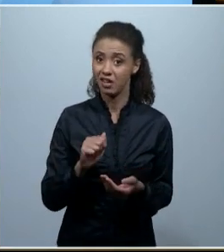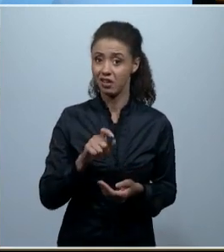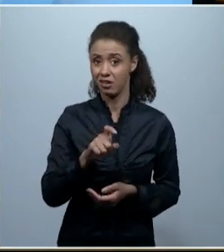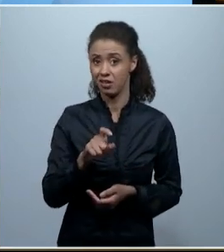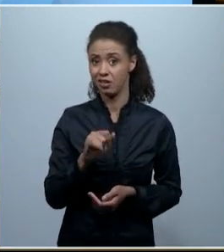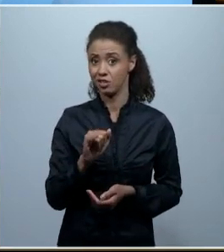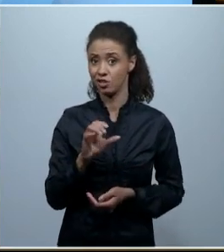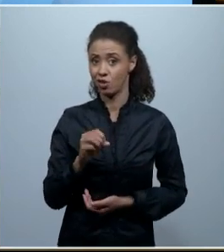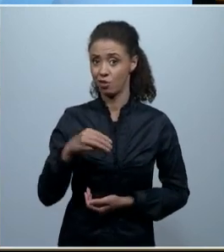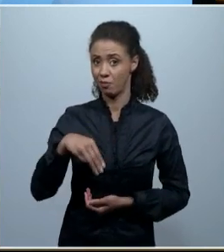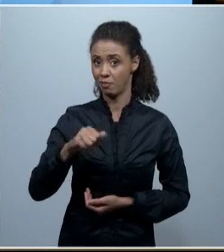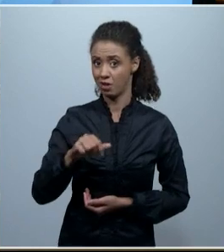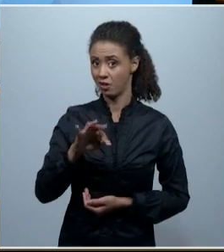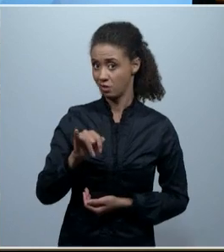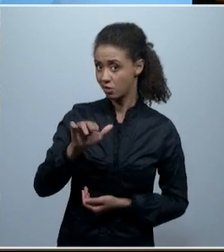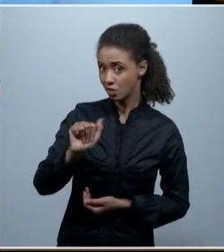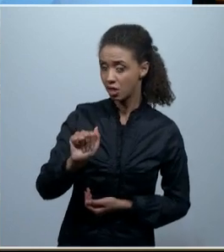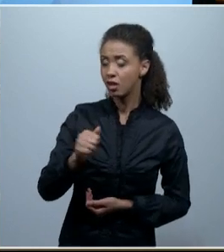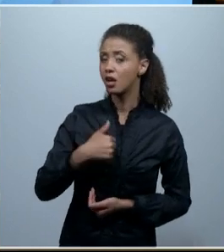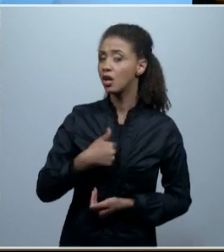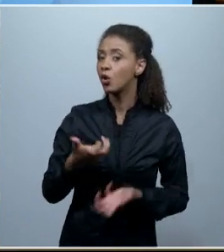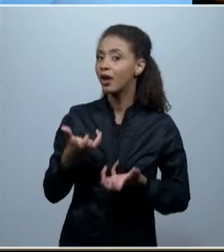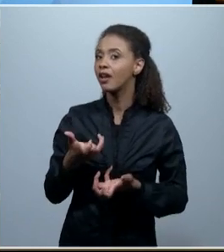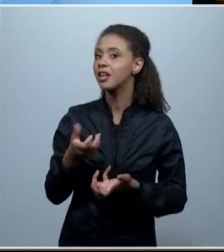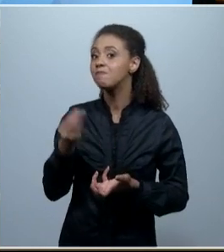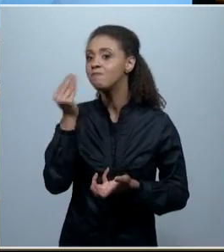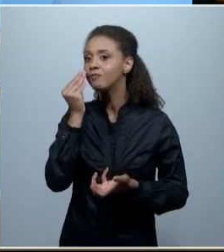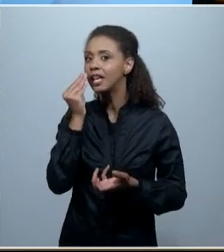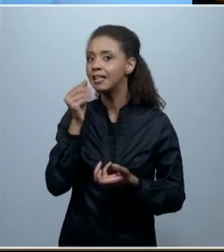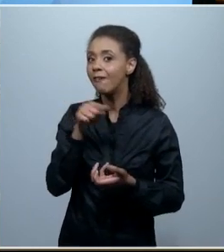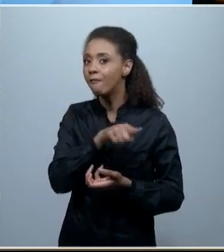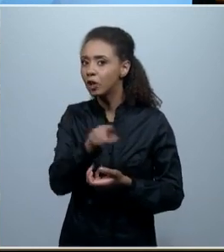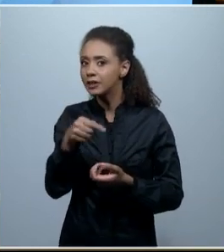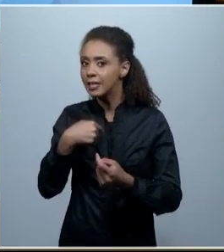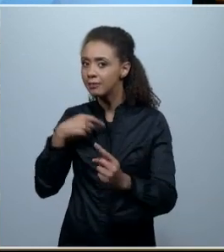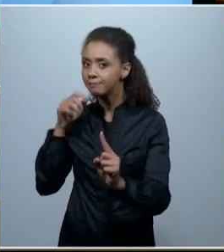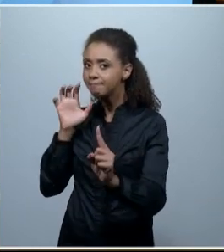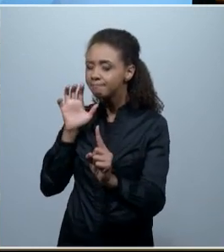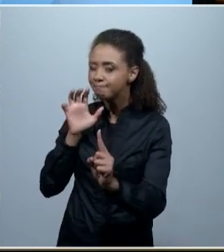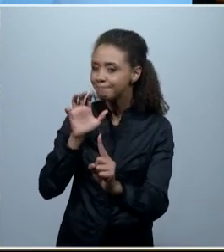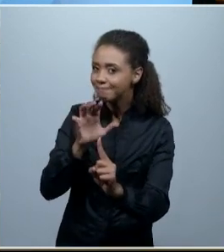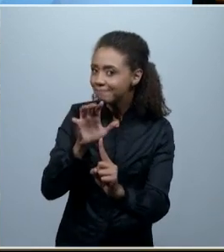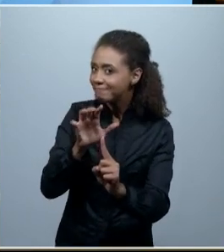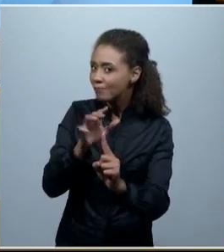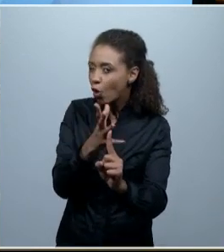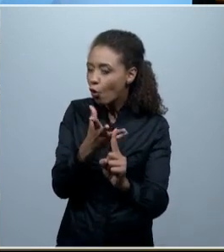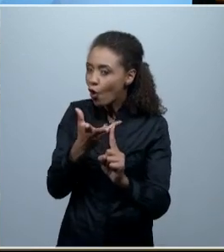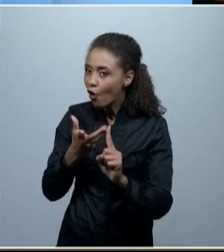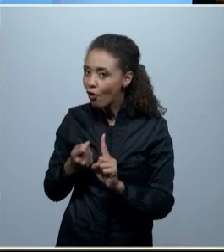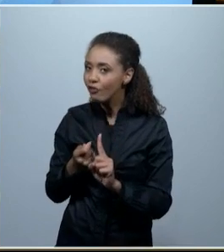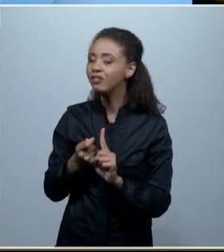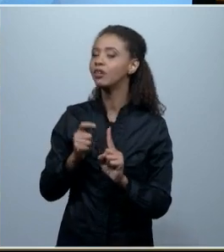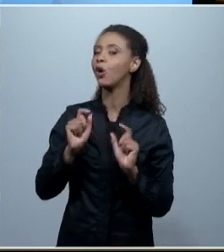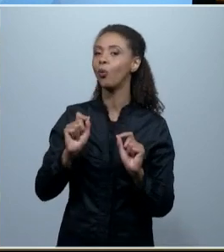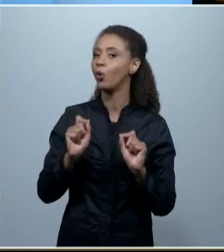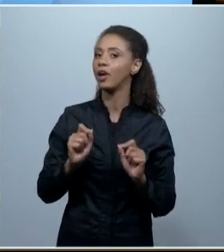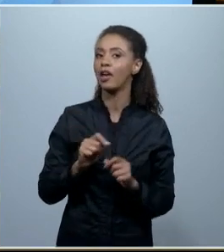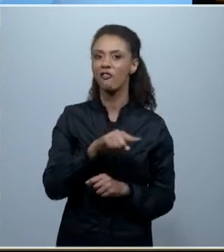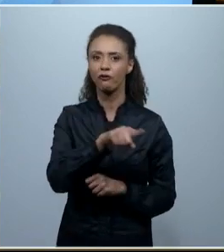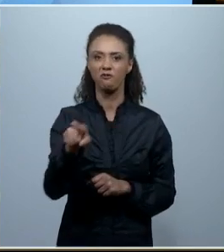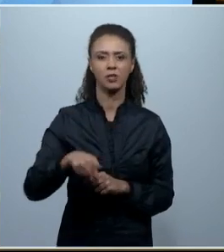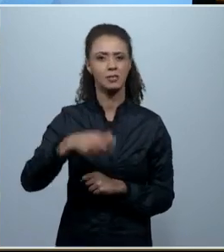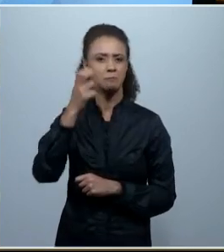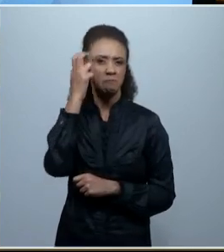convencer vocês de que se por um lado há o nosso plano não é que vocês se tornem assim ex